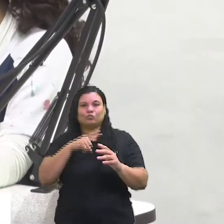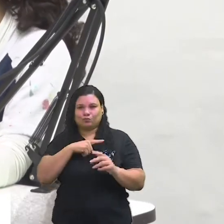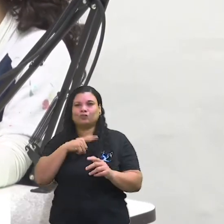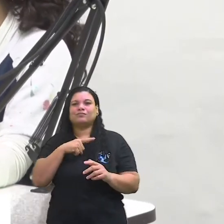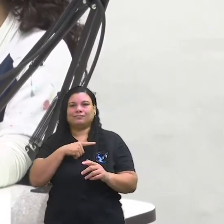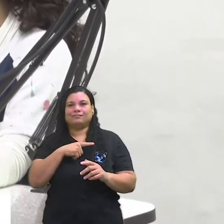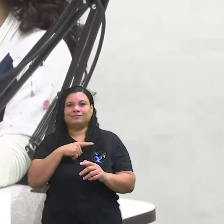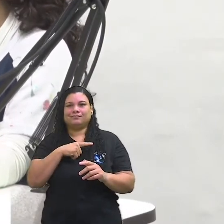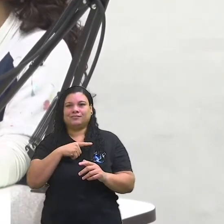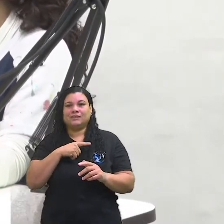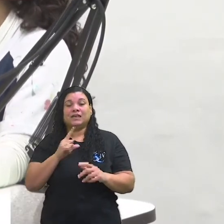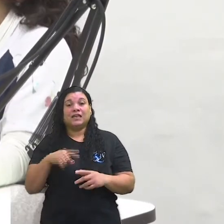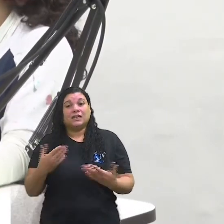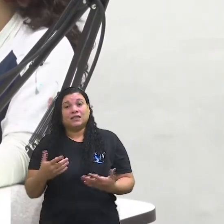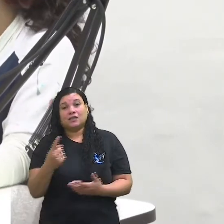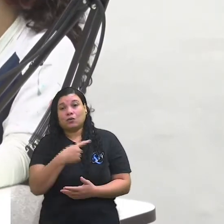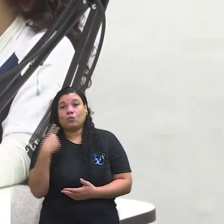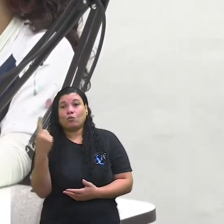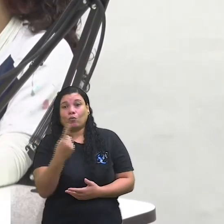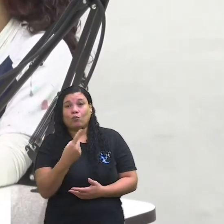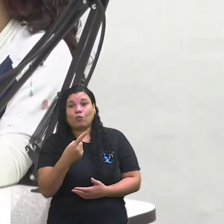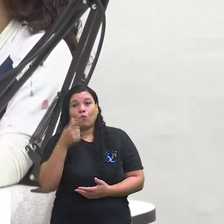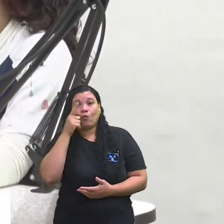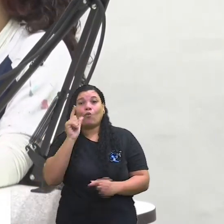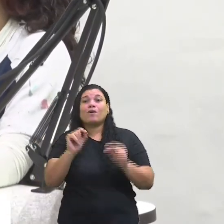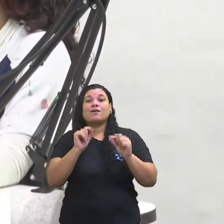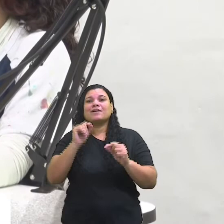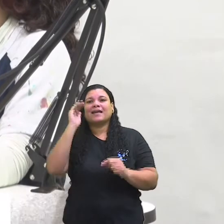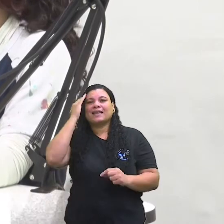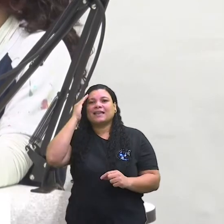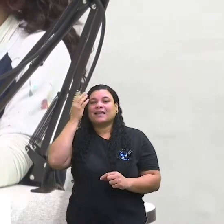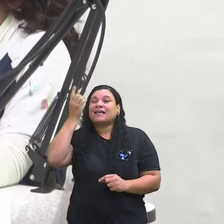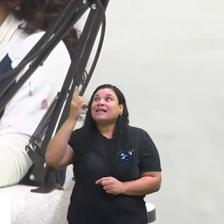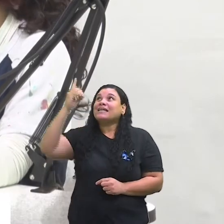ação de Deus. Assim como Deus manda